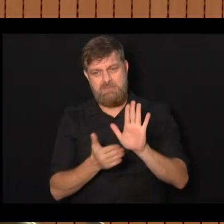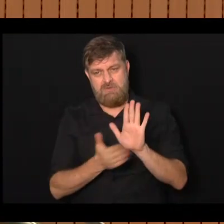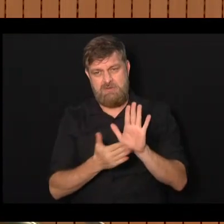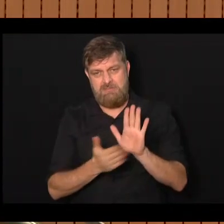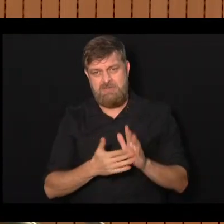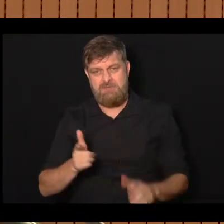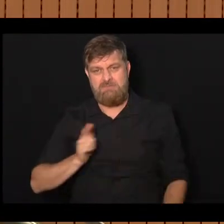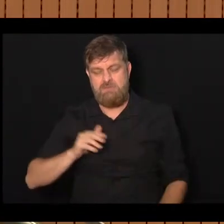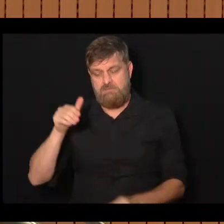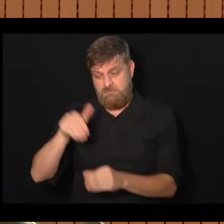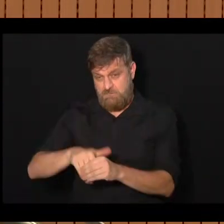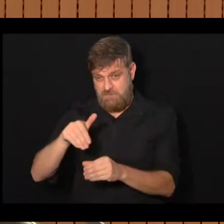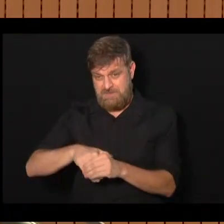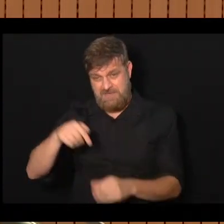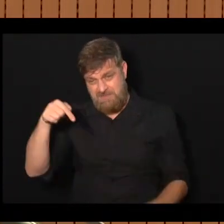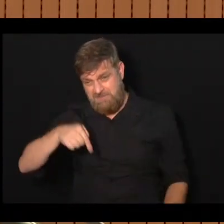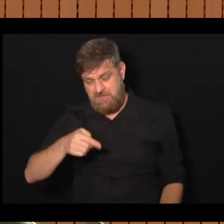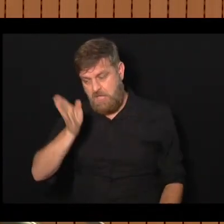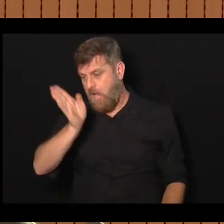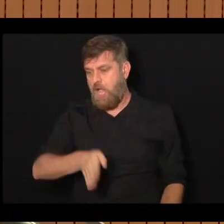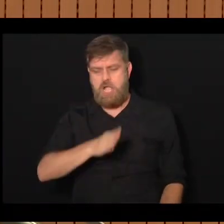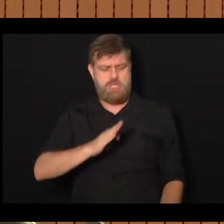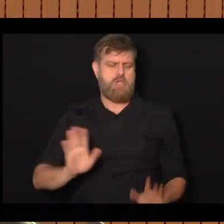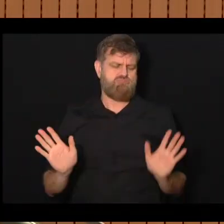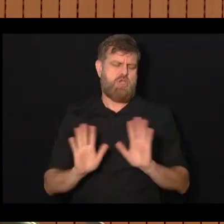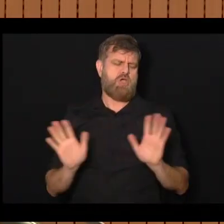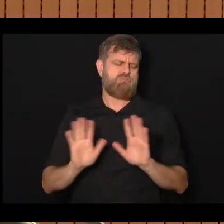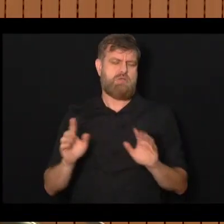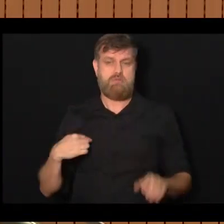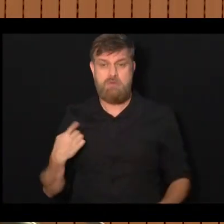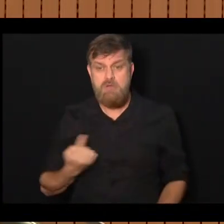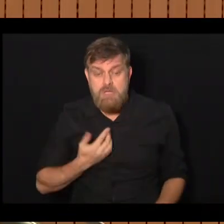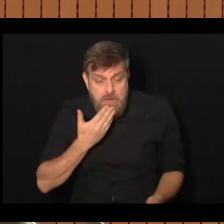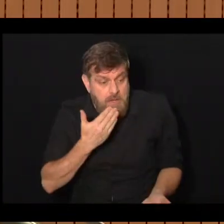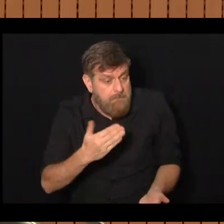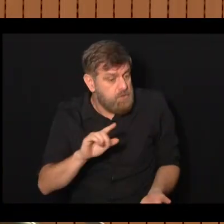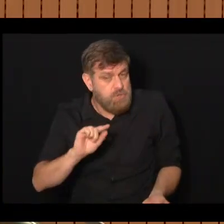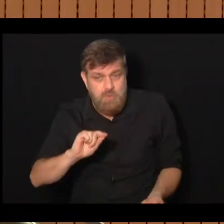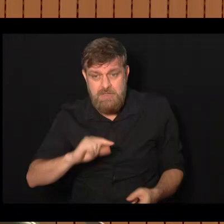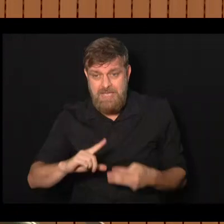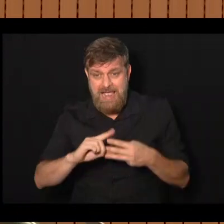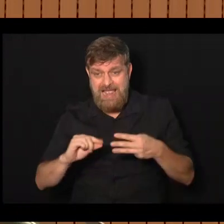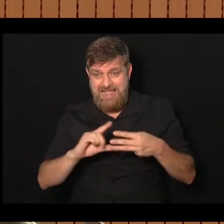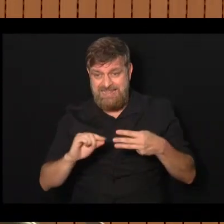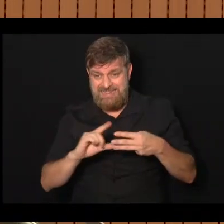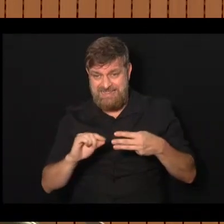foi votado aqui nessa casa e foi recusado, onde nós pedimos que a INDEC